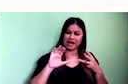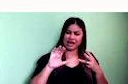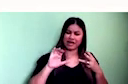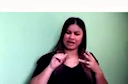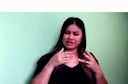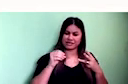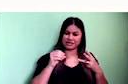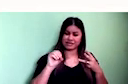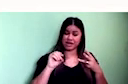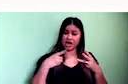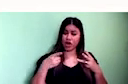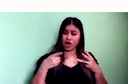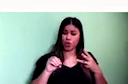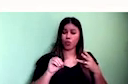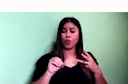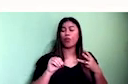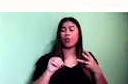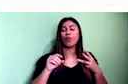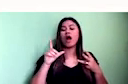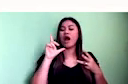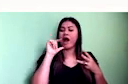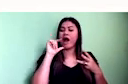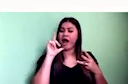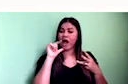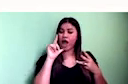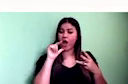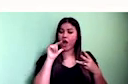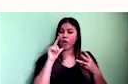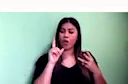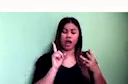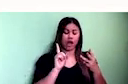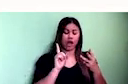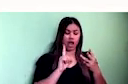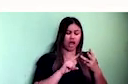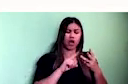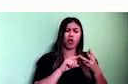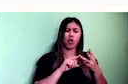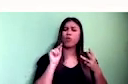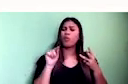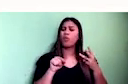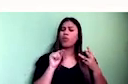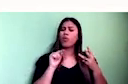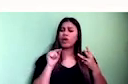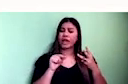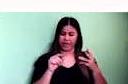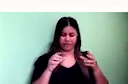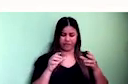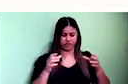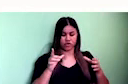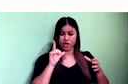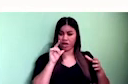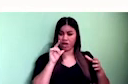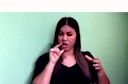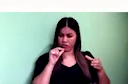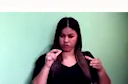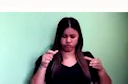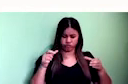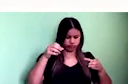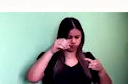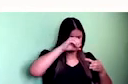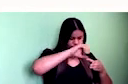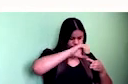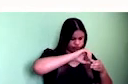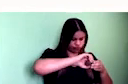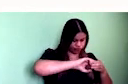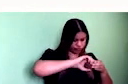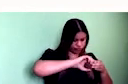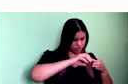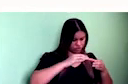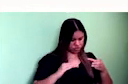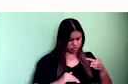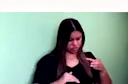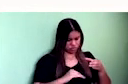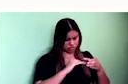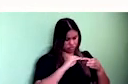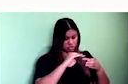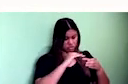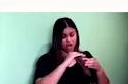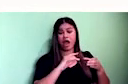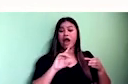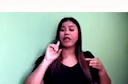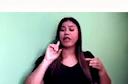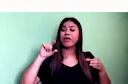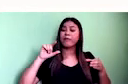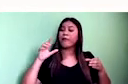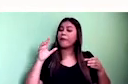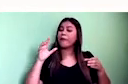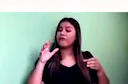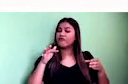e deixa ali na água por 3 a 4 horas, tampado, protegido, para não entrar nenhum bichinho, e depois pode consumir. Quando que a gente